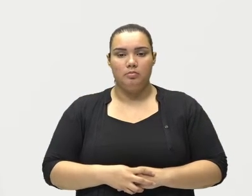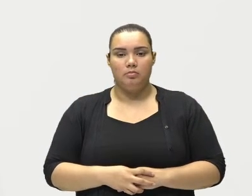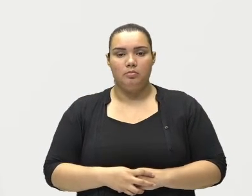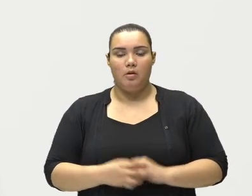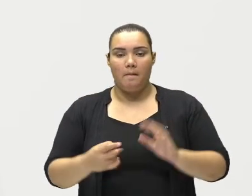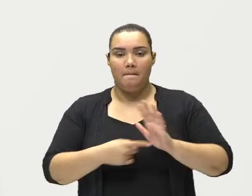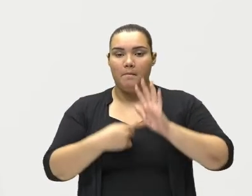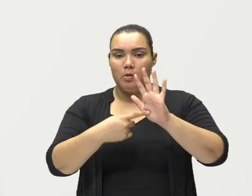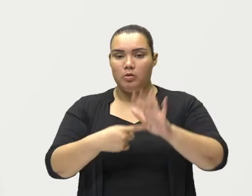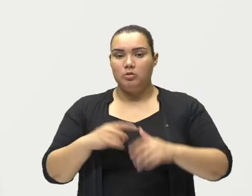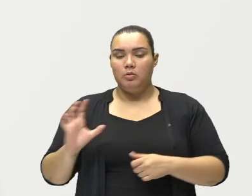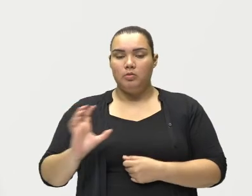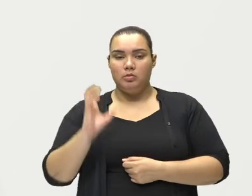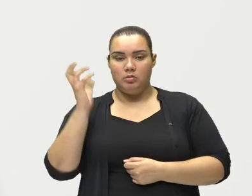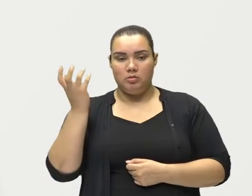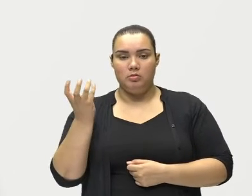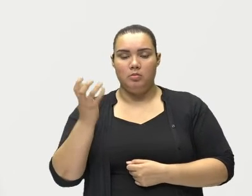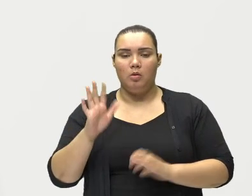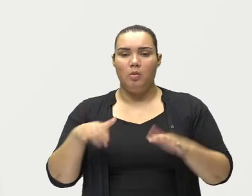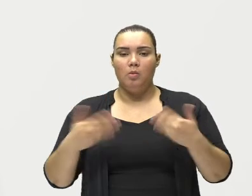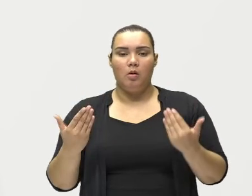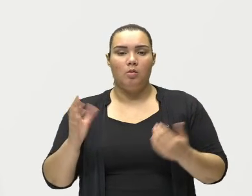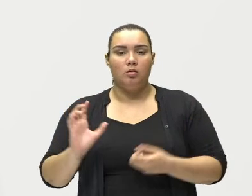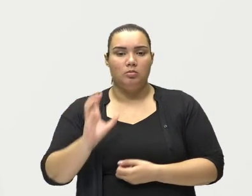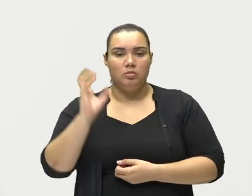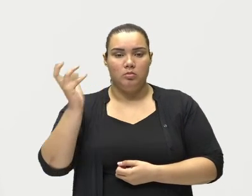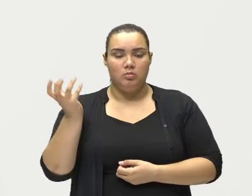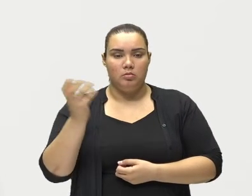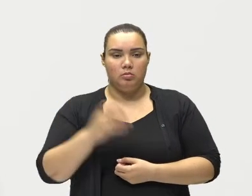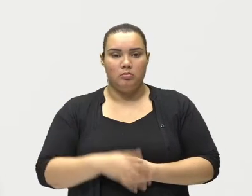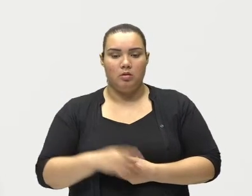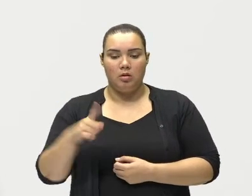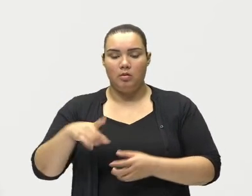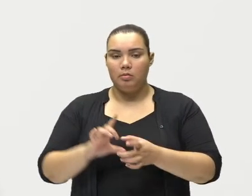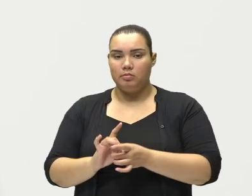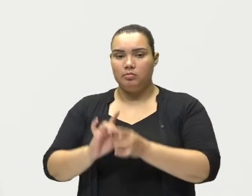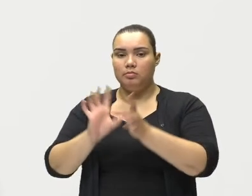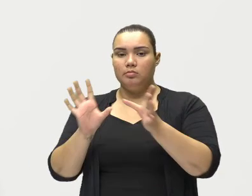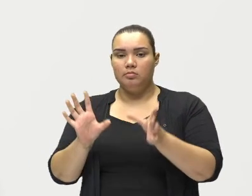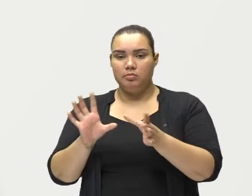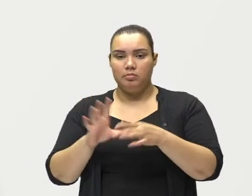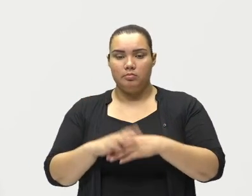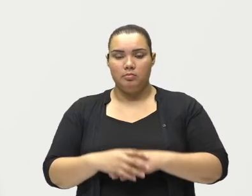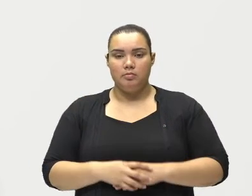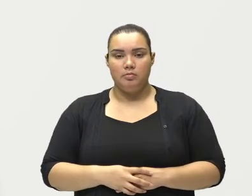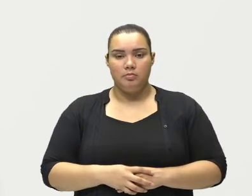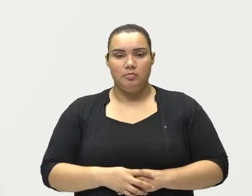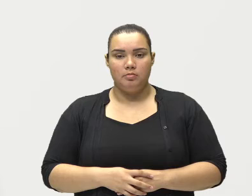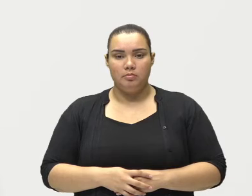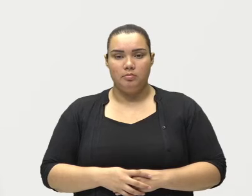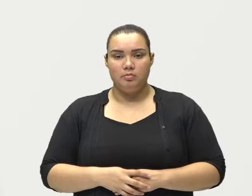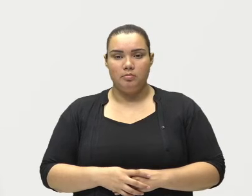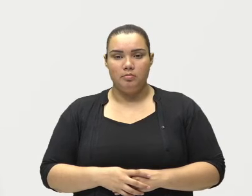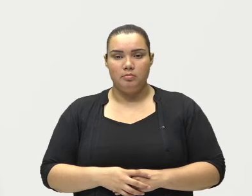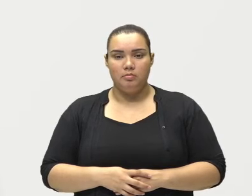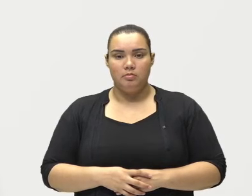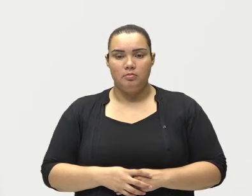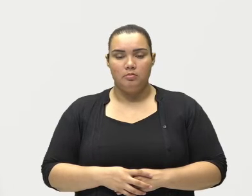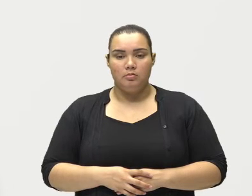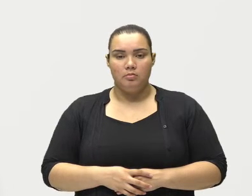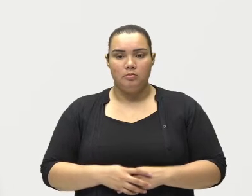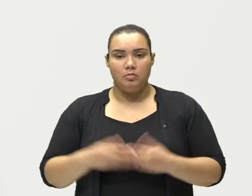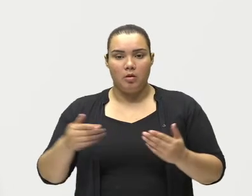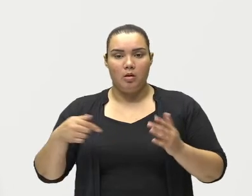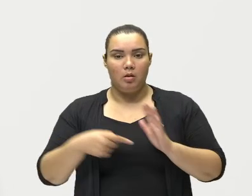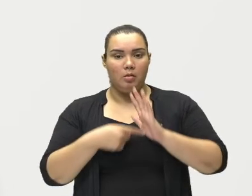uma circunstância. Qual circunstância? De concessão. De concessão. Ela vai